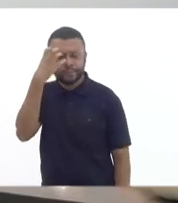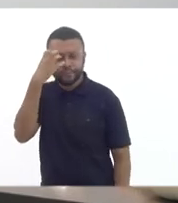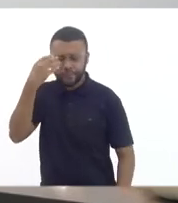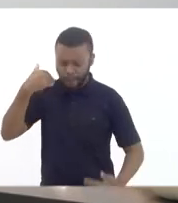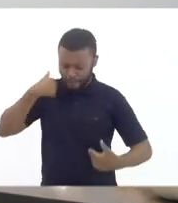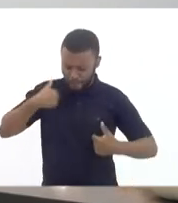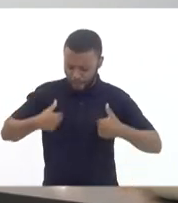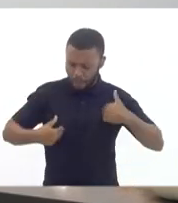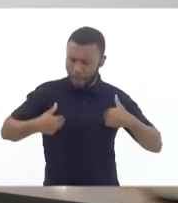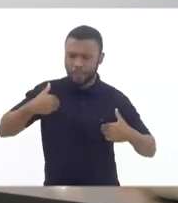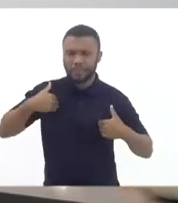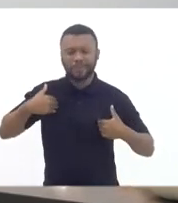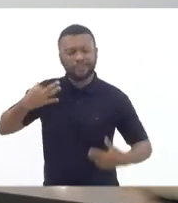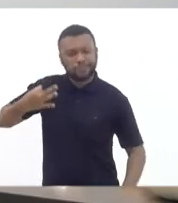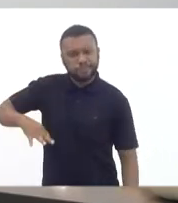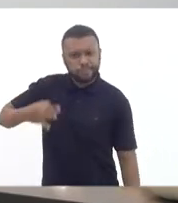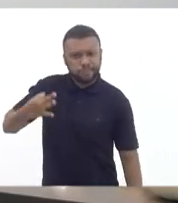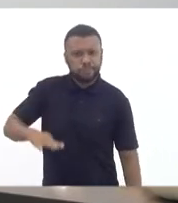escoriações.